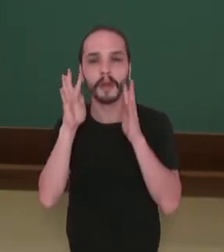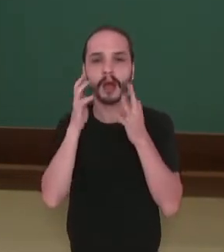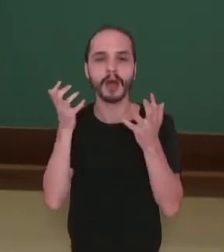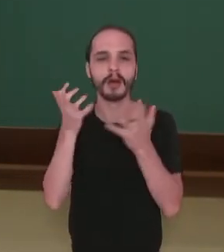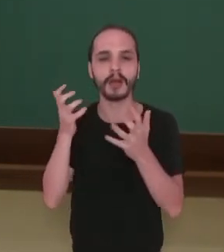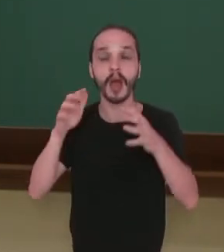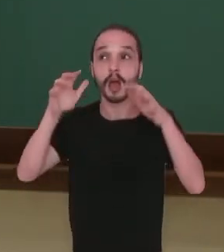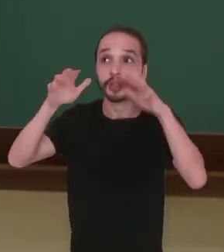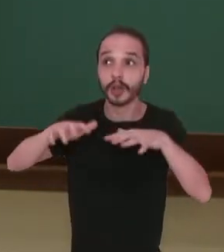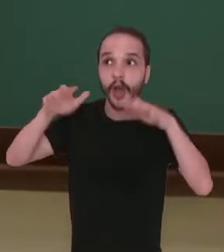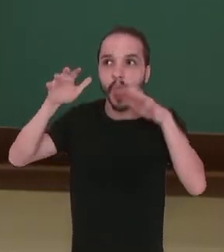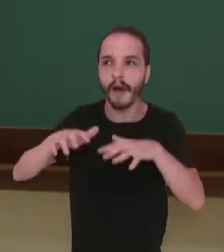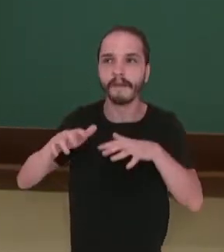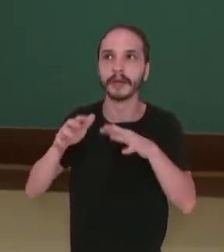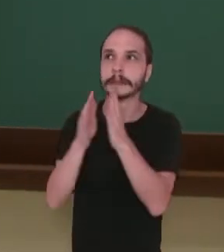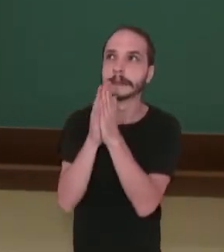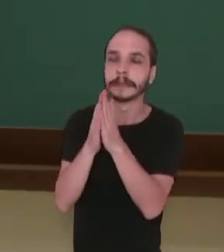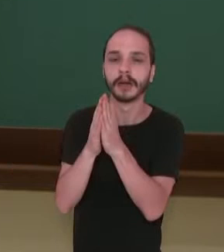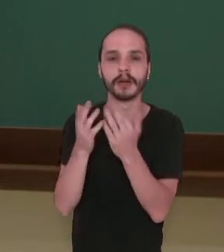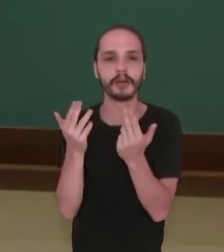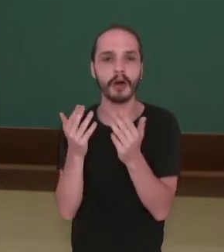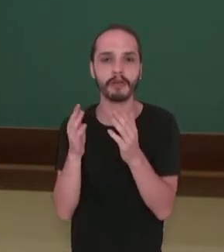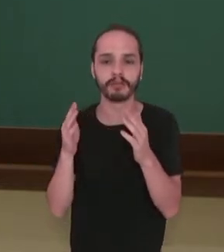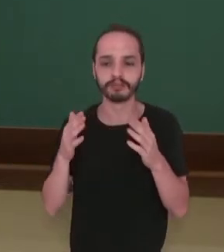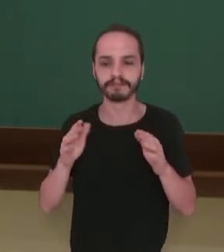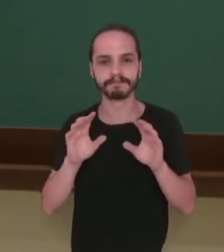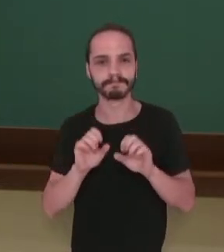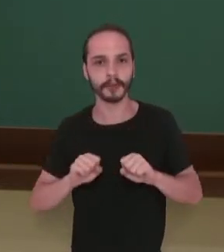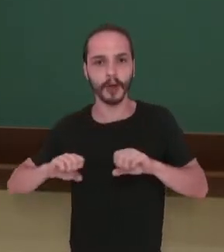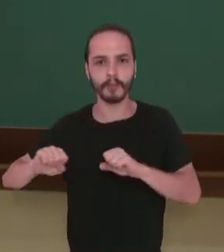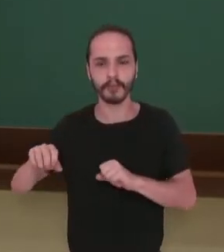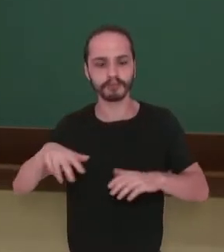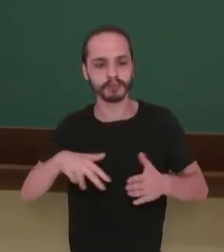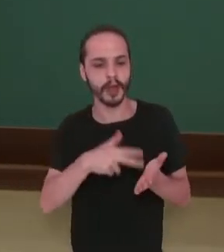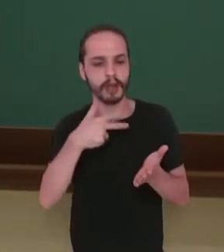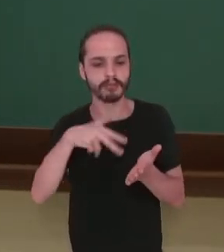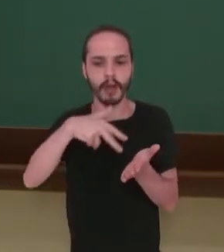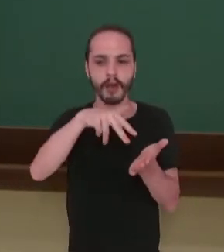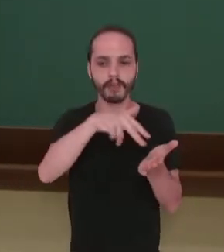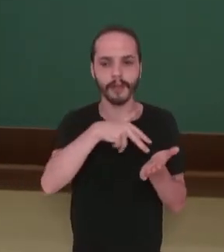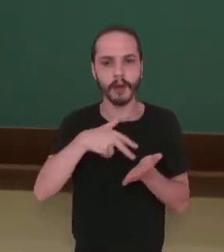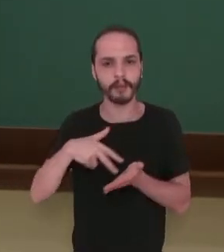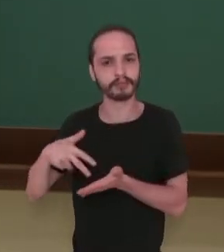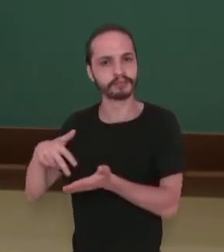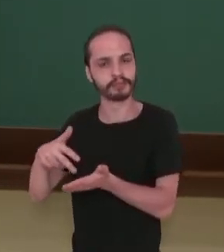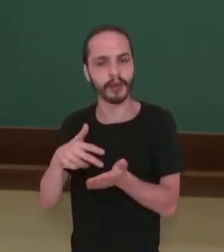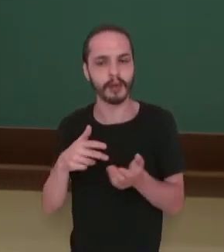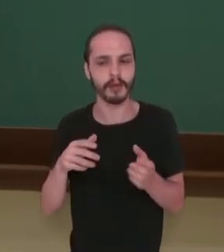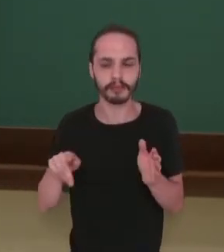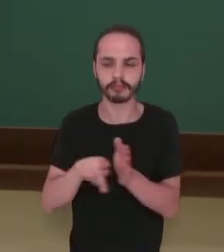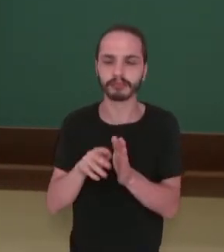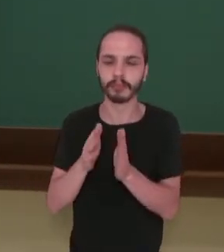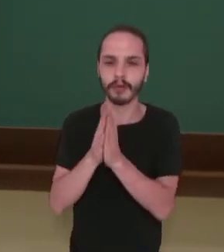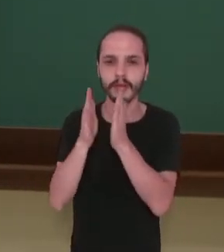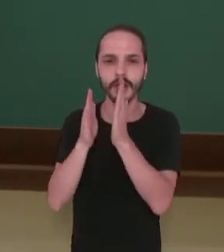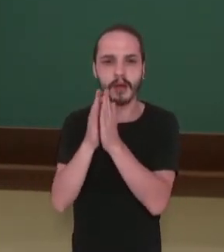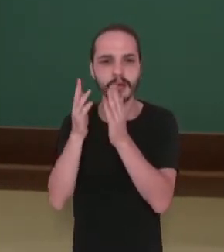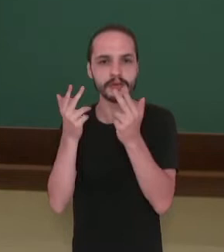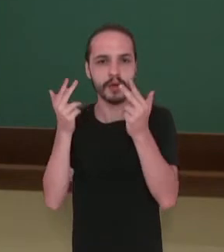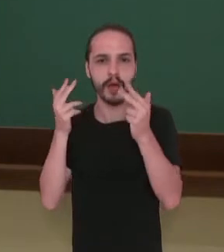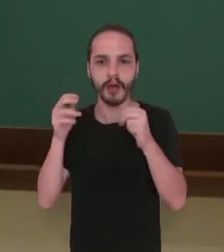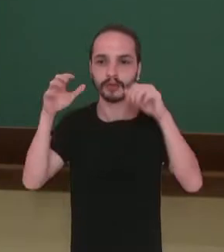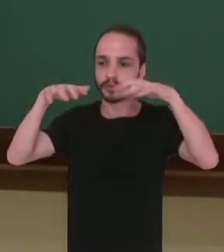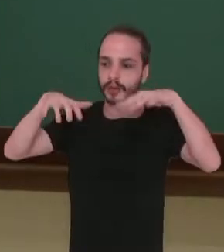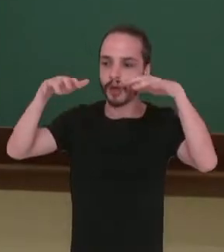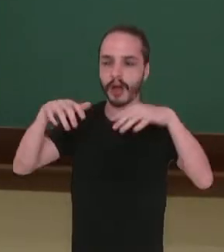chova. Então, eles faziam uma cerimônia ali de dança para que chovesse. Ah, eu quero que a minha